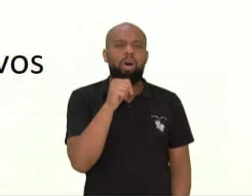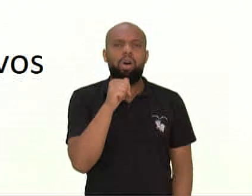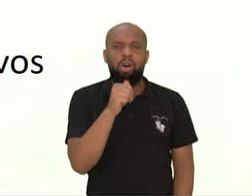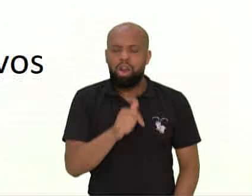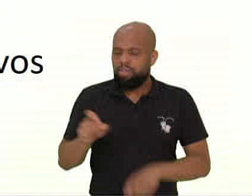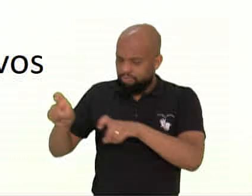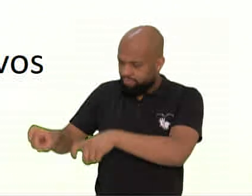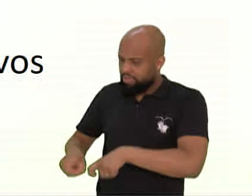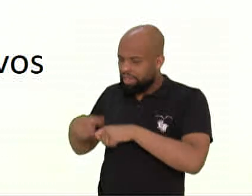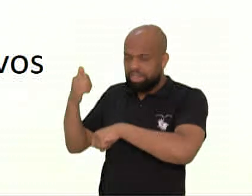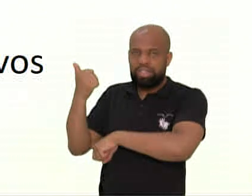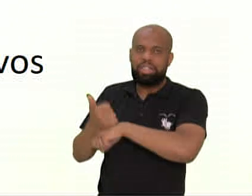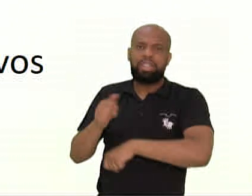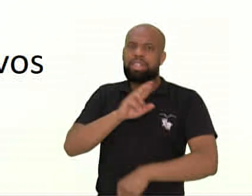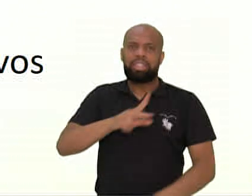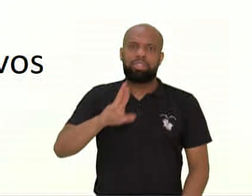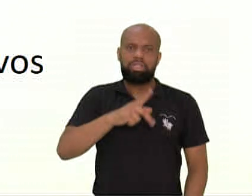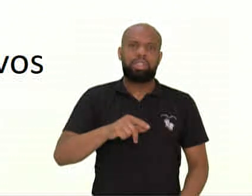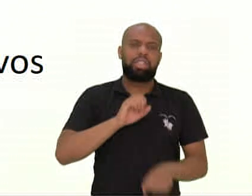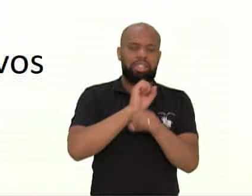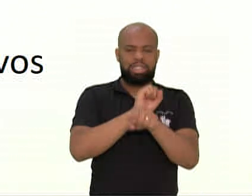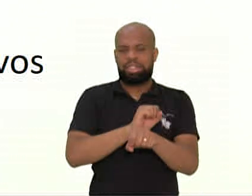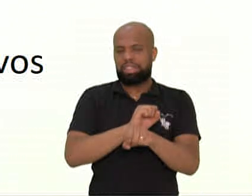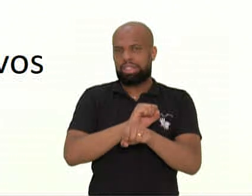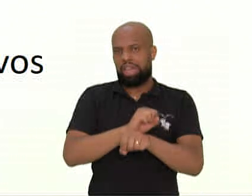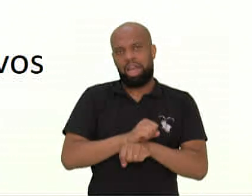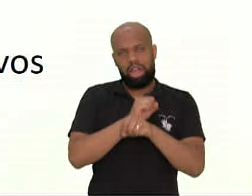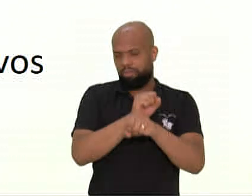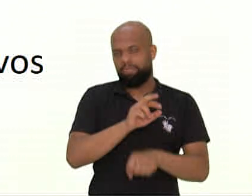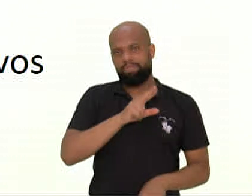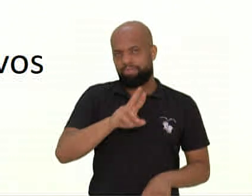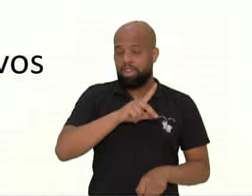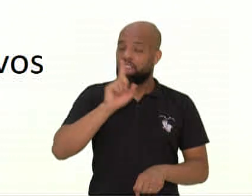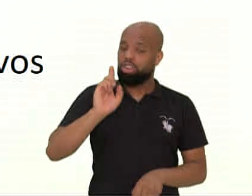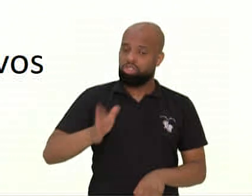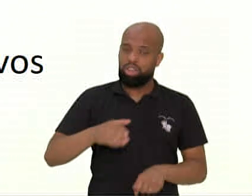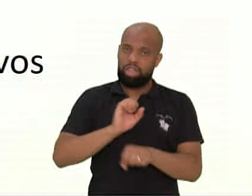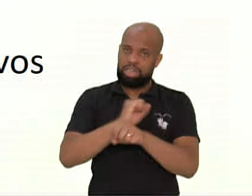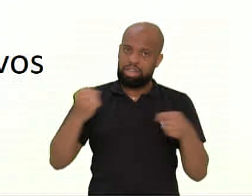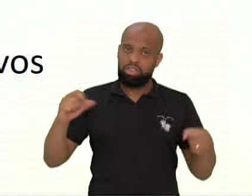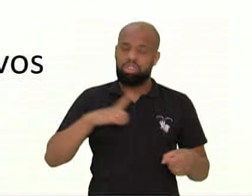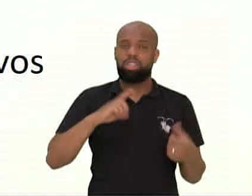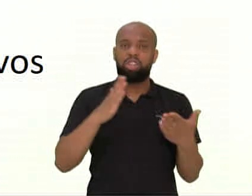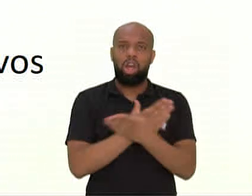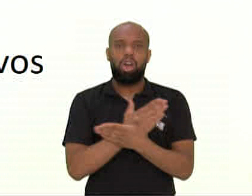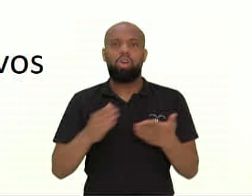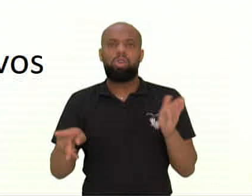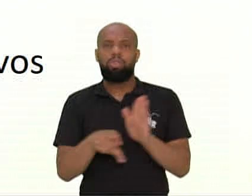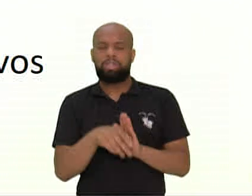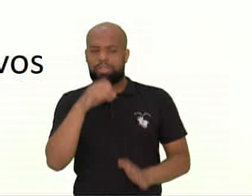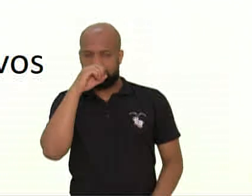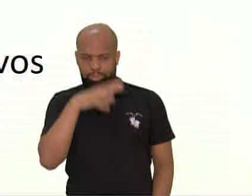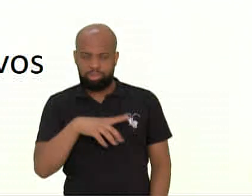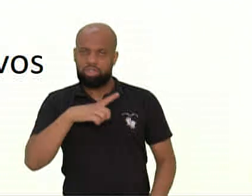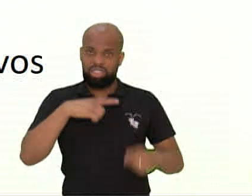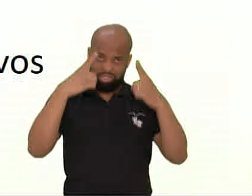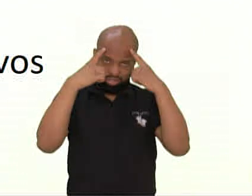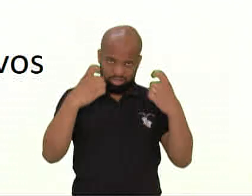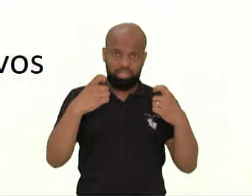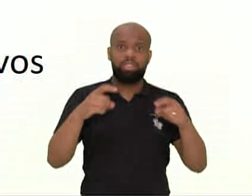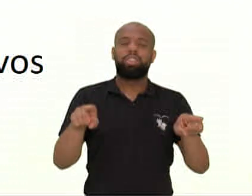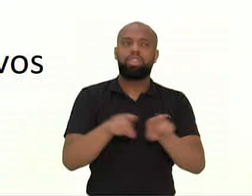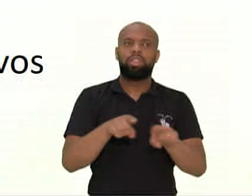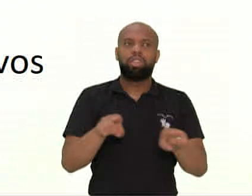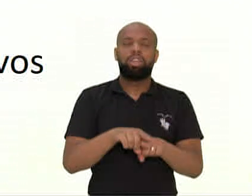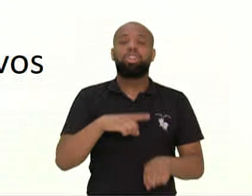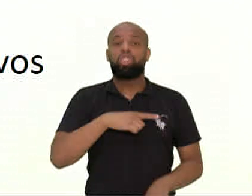acostumarem que esses trabalhadores não eram mais escravos. Então eles ainda estavam sujeitos a abusos de capatazes. Outra parte desses